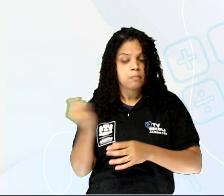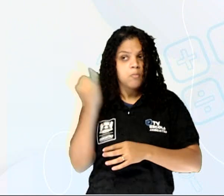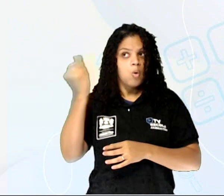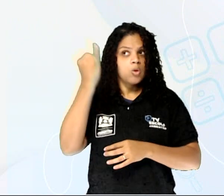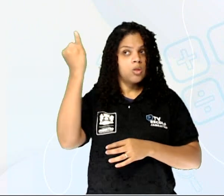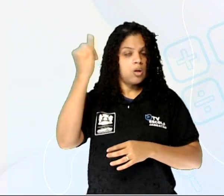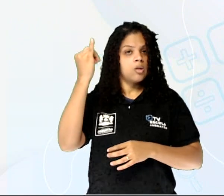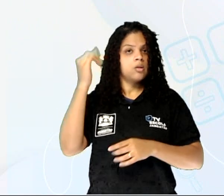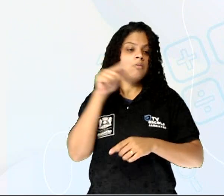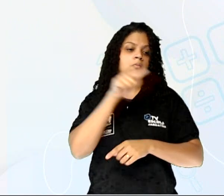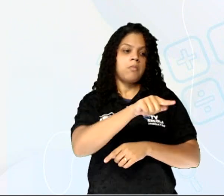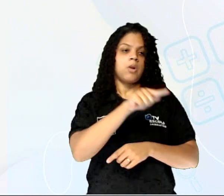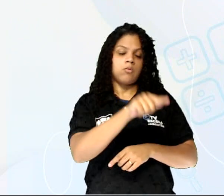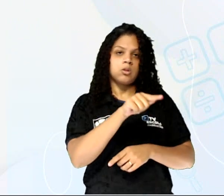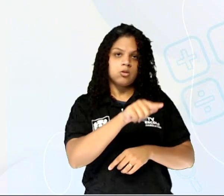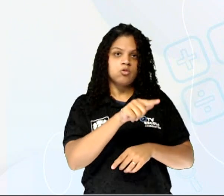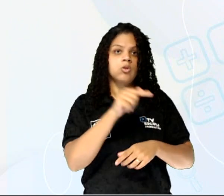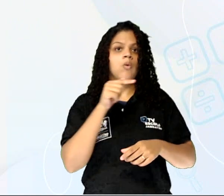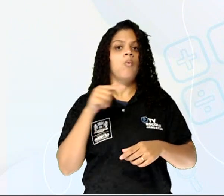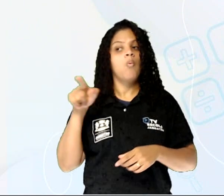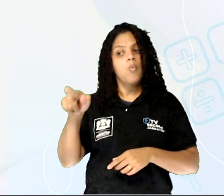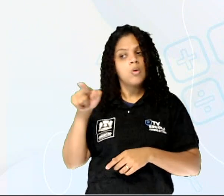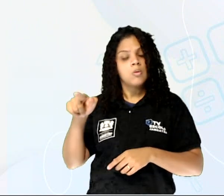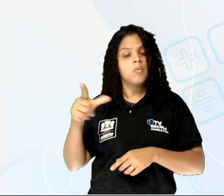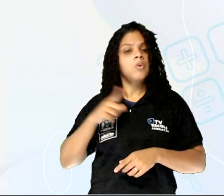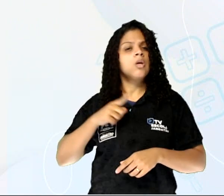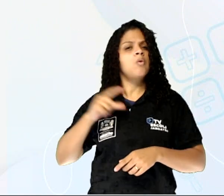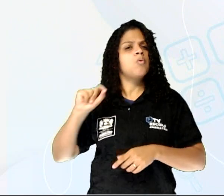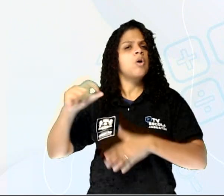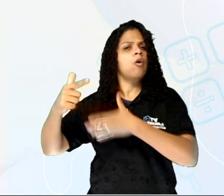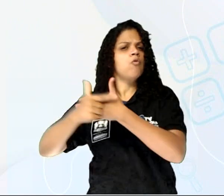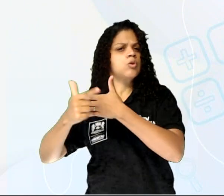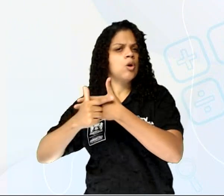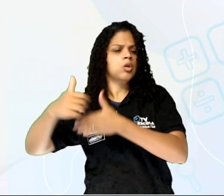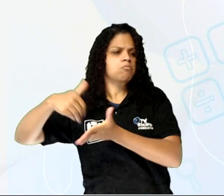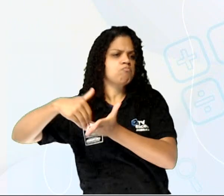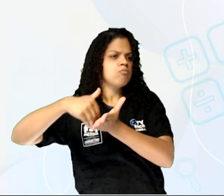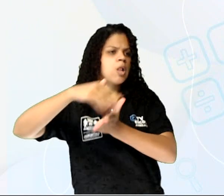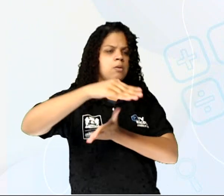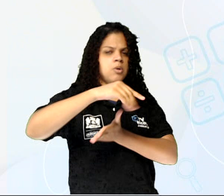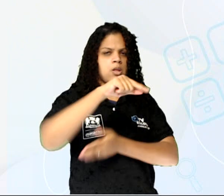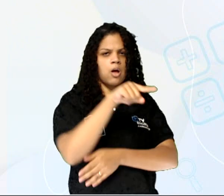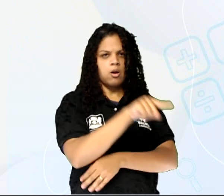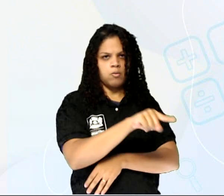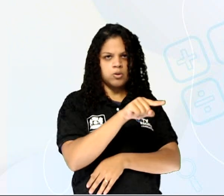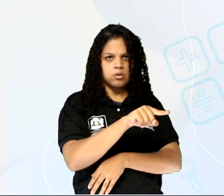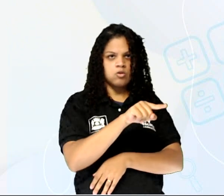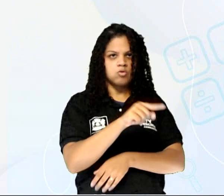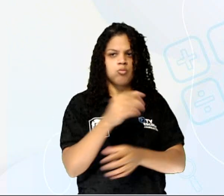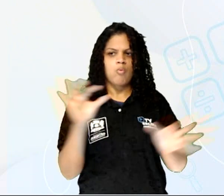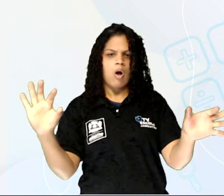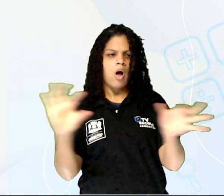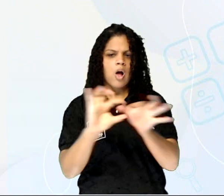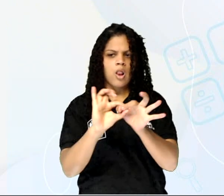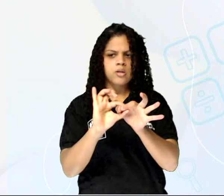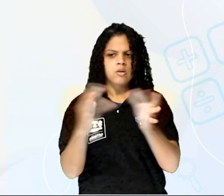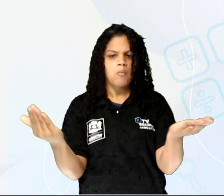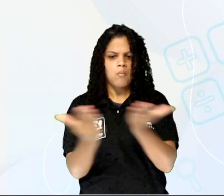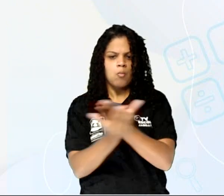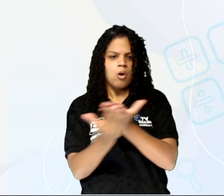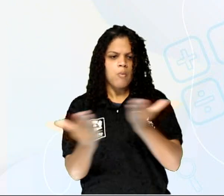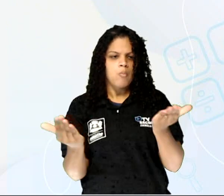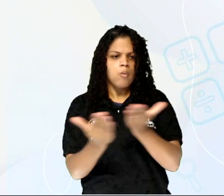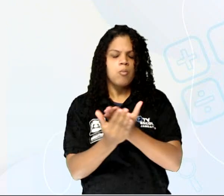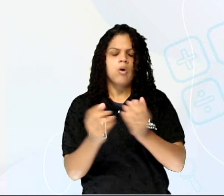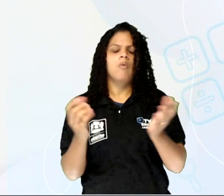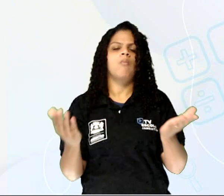O anticorpo tem a função de eliminar o antígeno. A relação entre antígeno e anticorpo segue